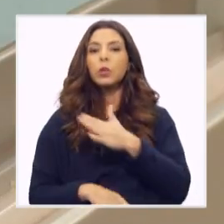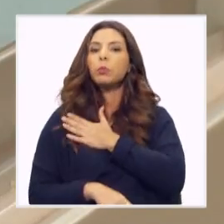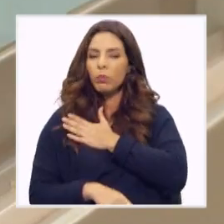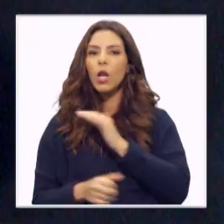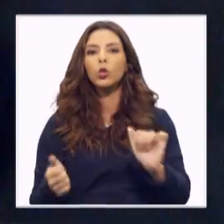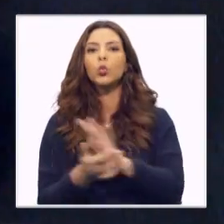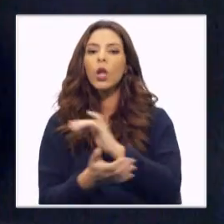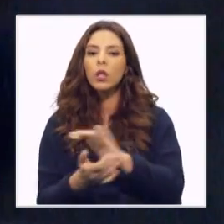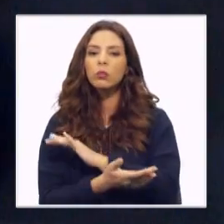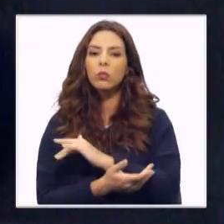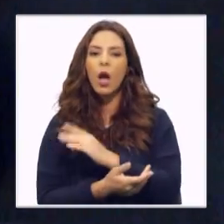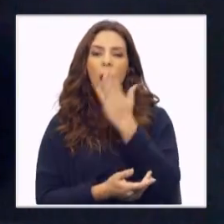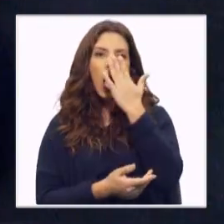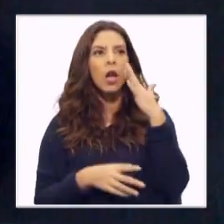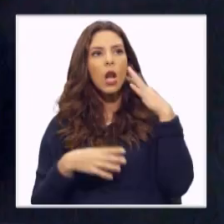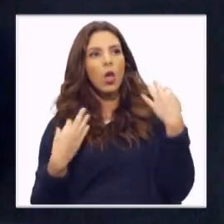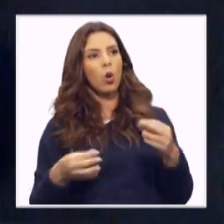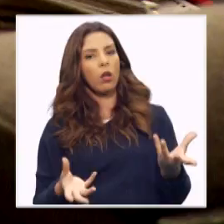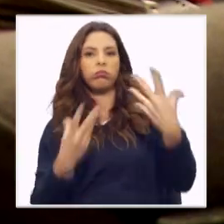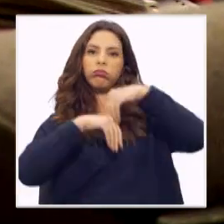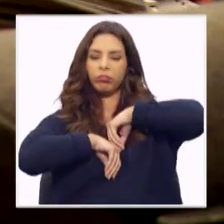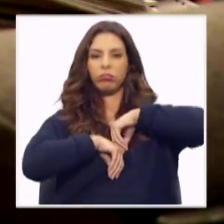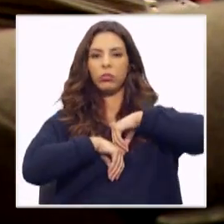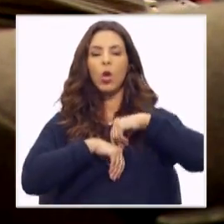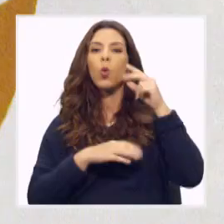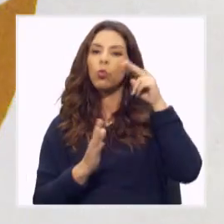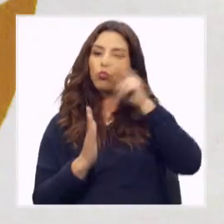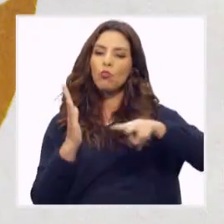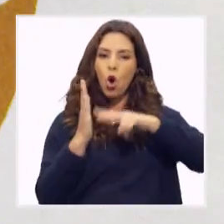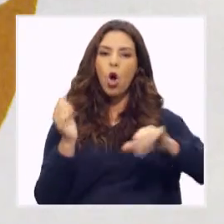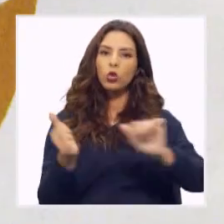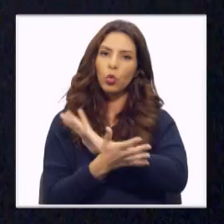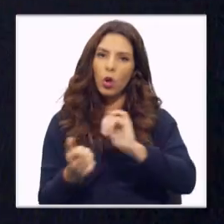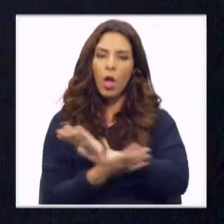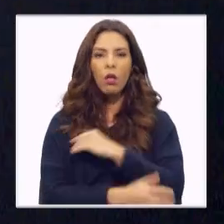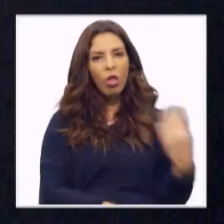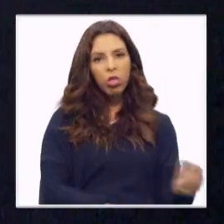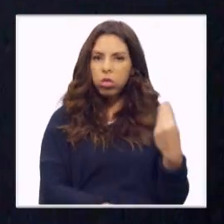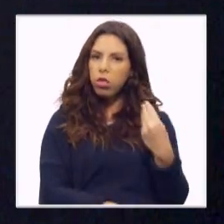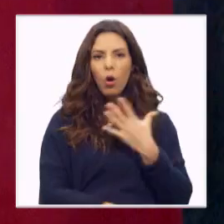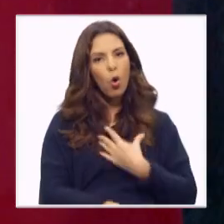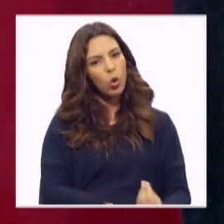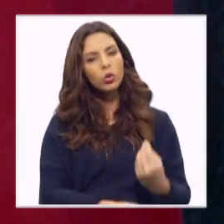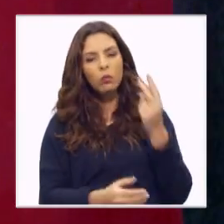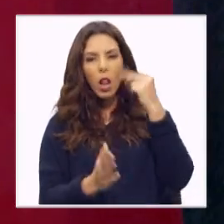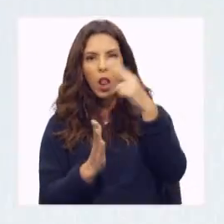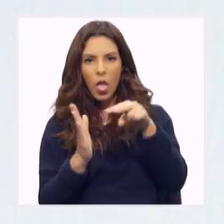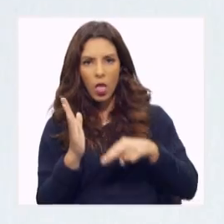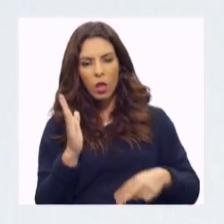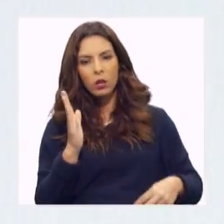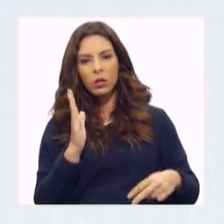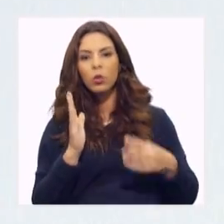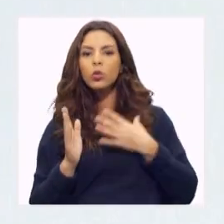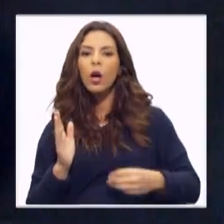O gosto pelo jornalismo surge quase como uma coisa natural na minha vida. Lia muitos jornais já quando era miúdo, gostava muito de